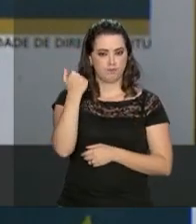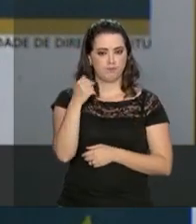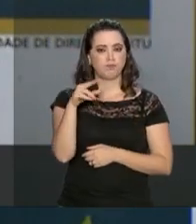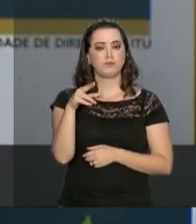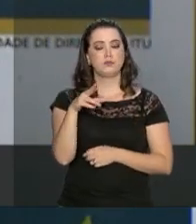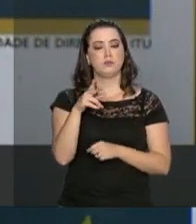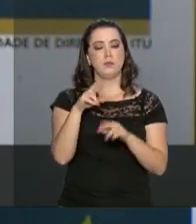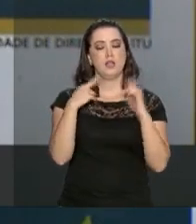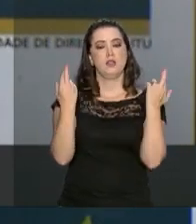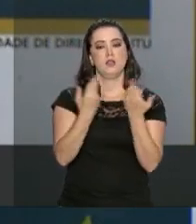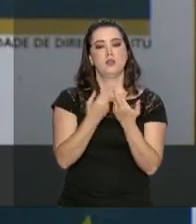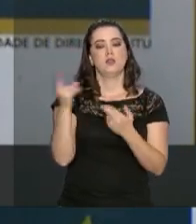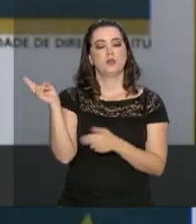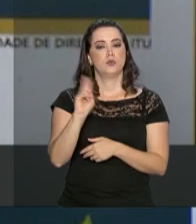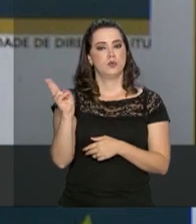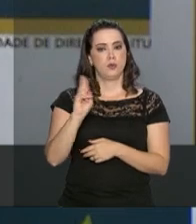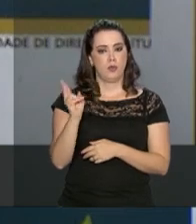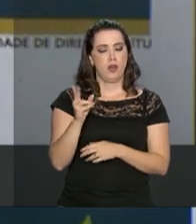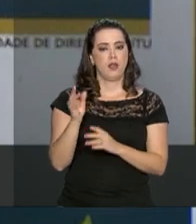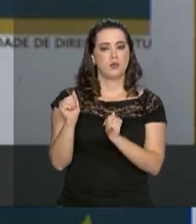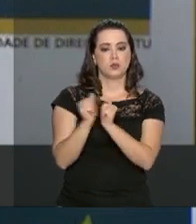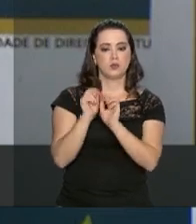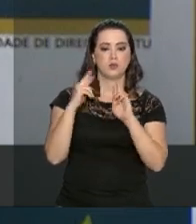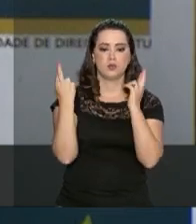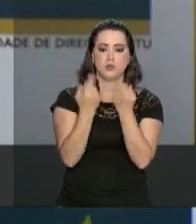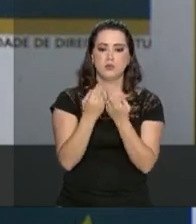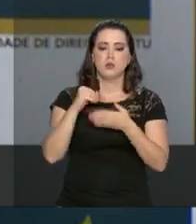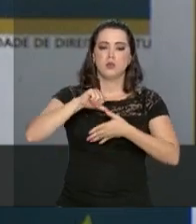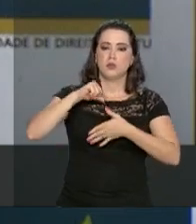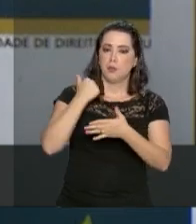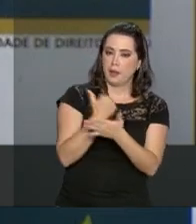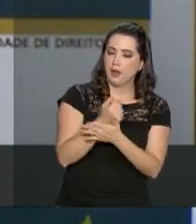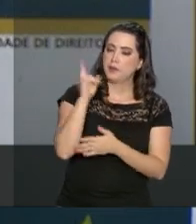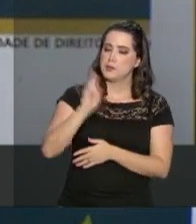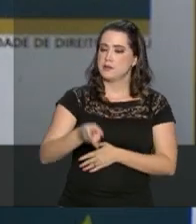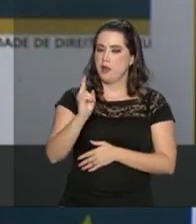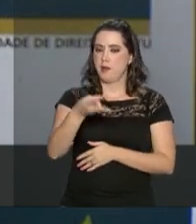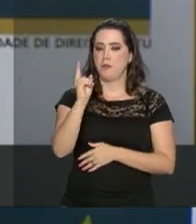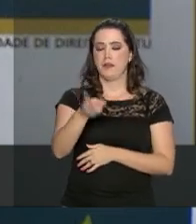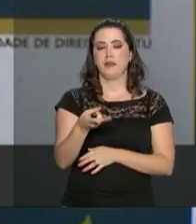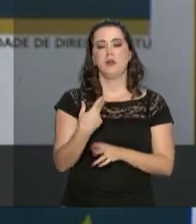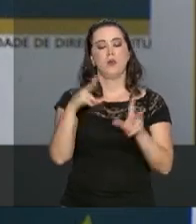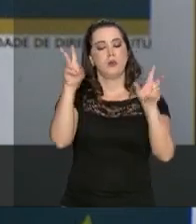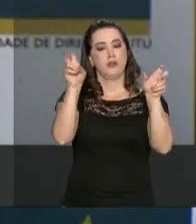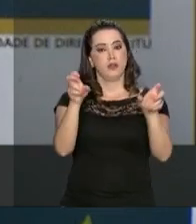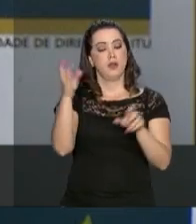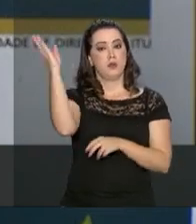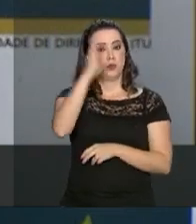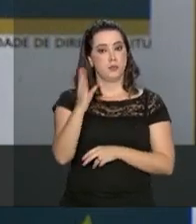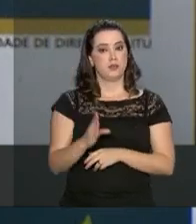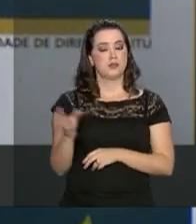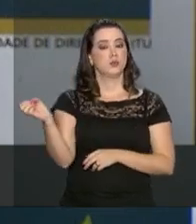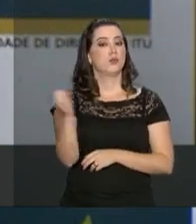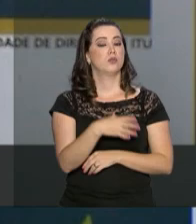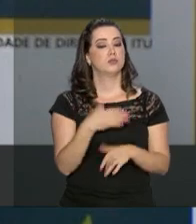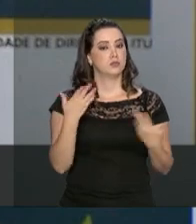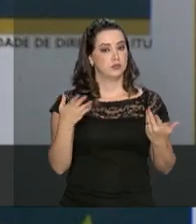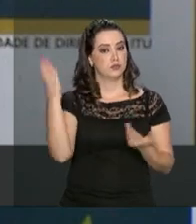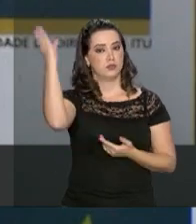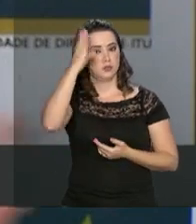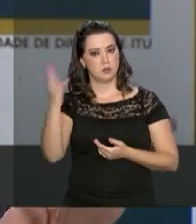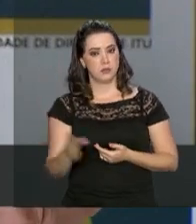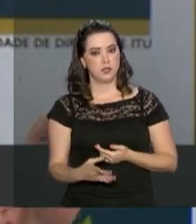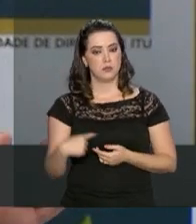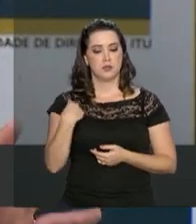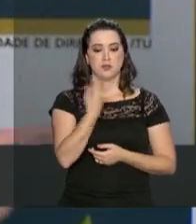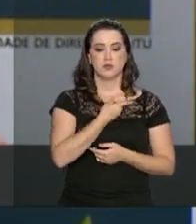uma reunião do Mercosul, não é? E lá, sempre reproduzindo o tema do Brasil novo, do Brasil